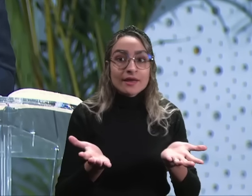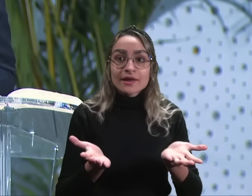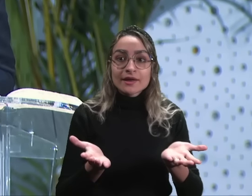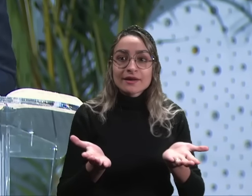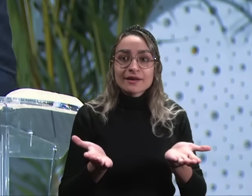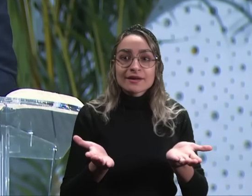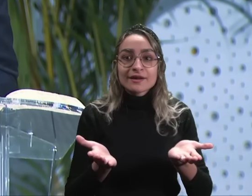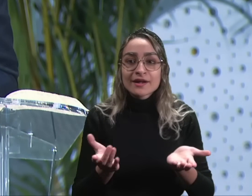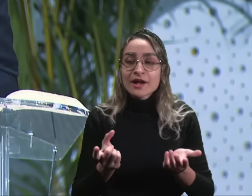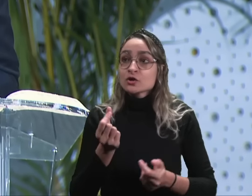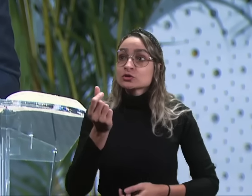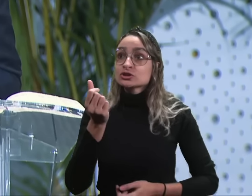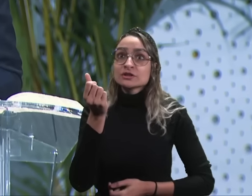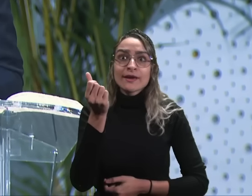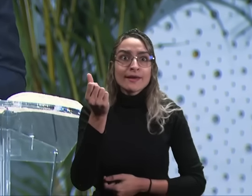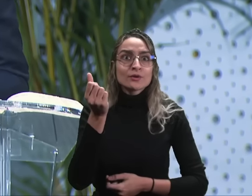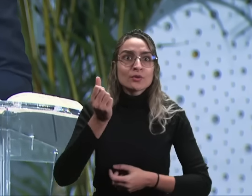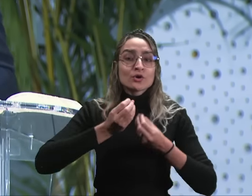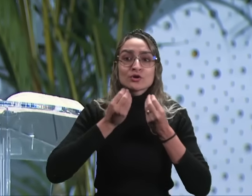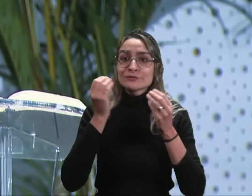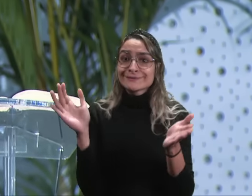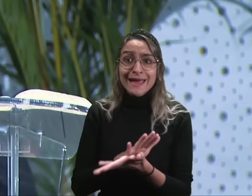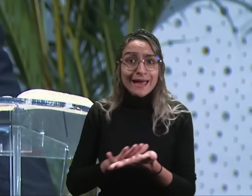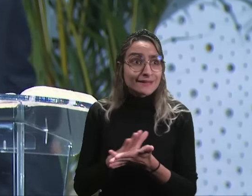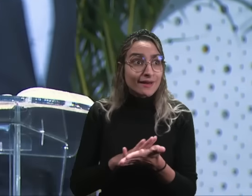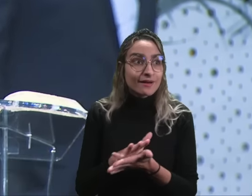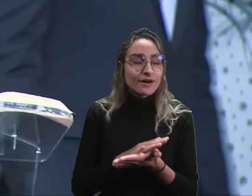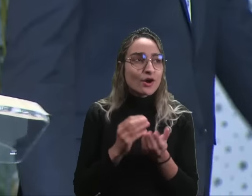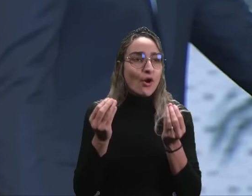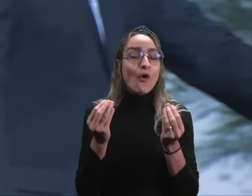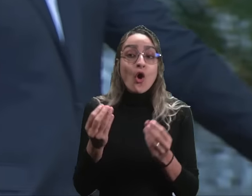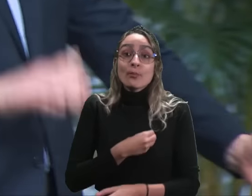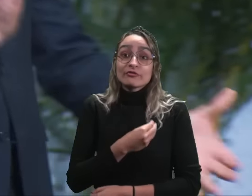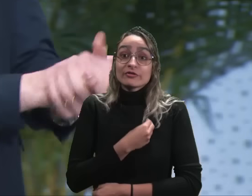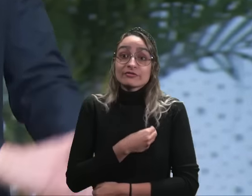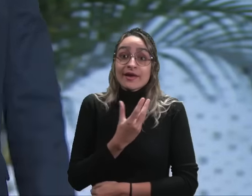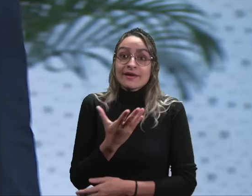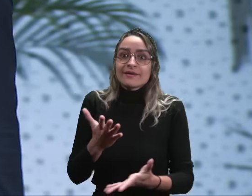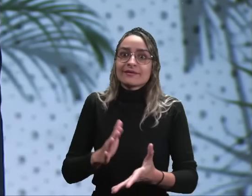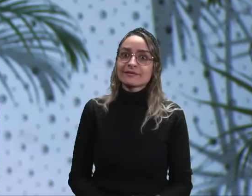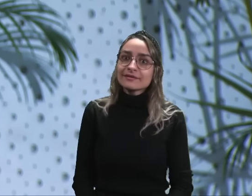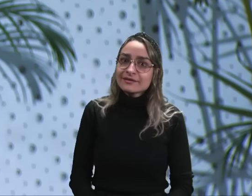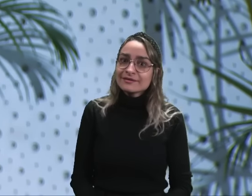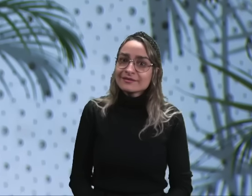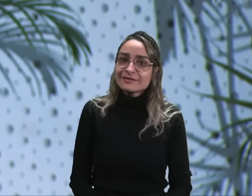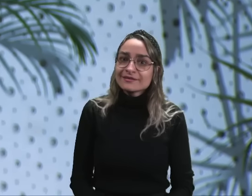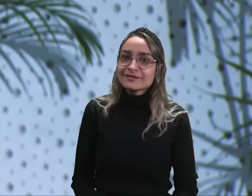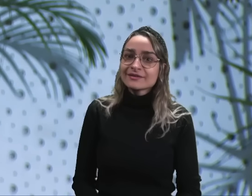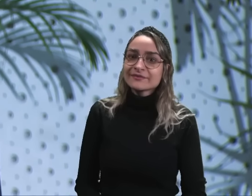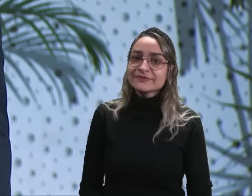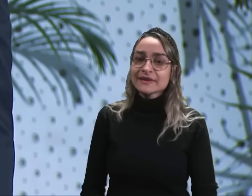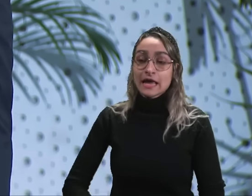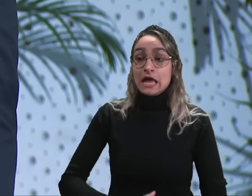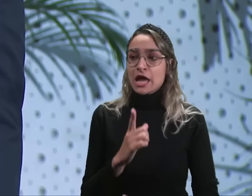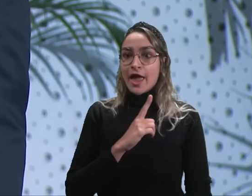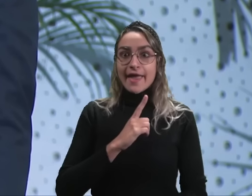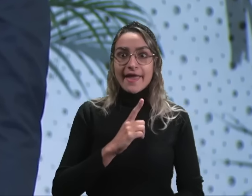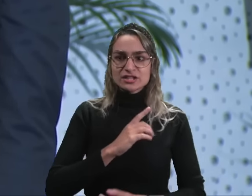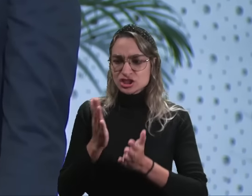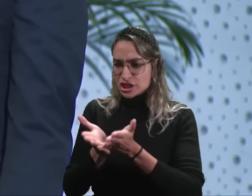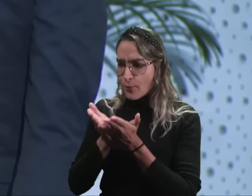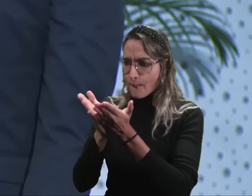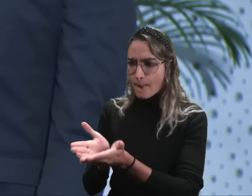viver do queê agora e aí ele prontamente se levantou como Capitão de uma grande embarcação ele disse assim eu